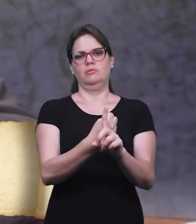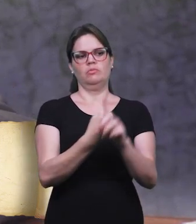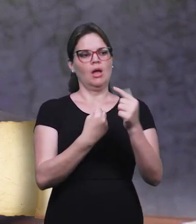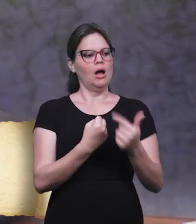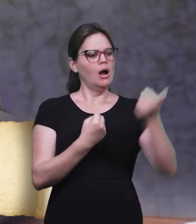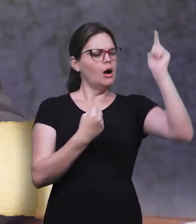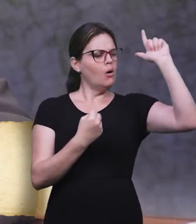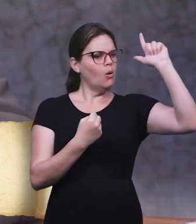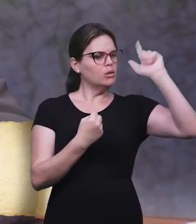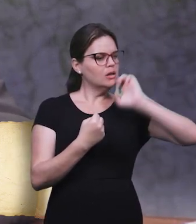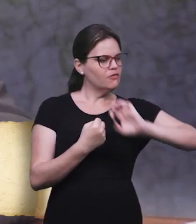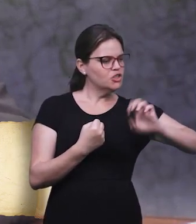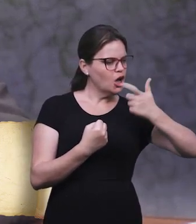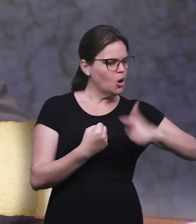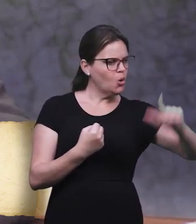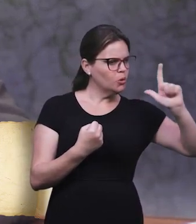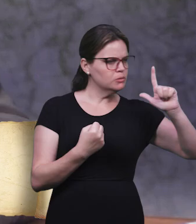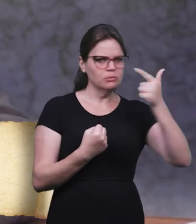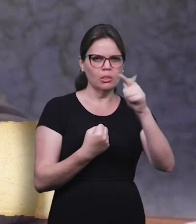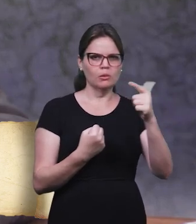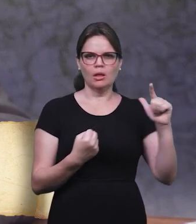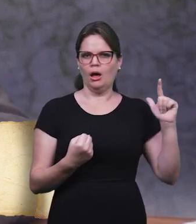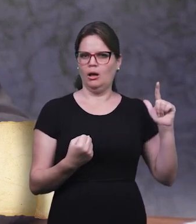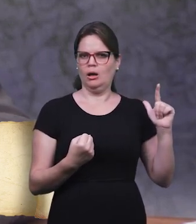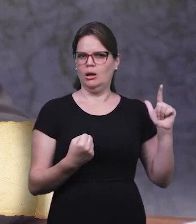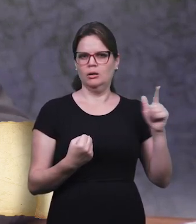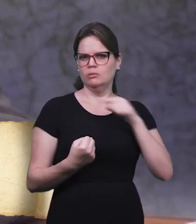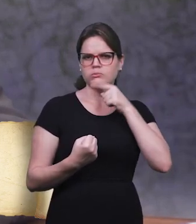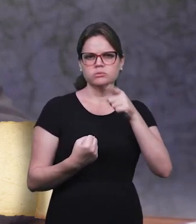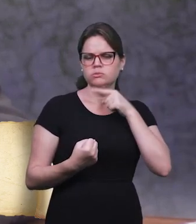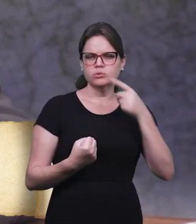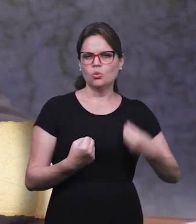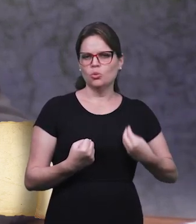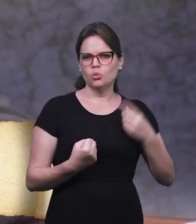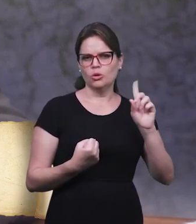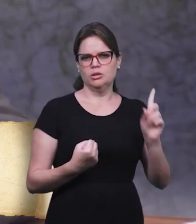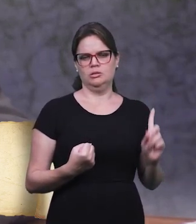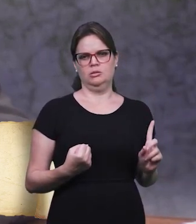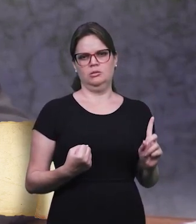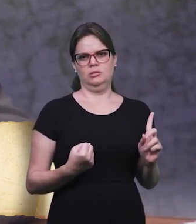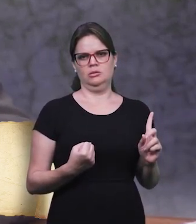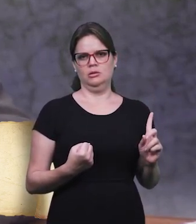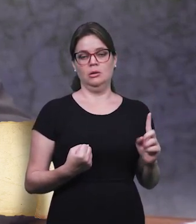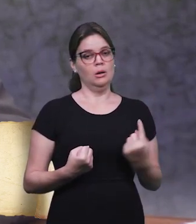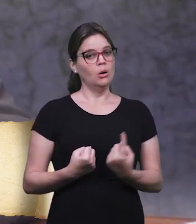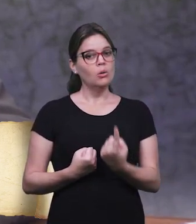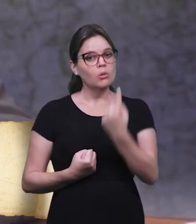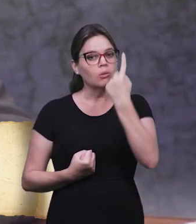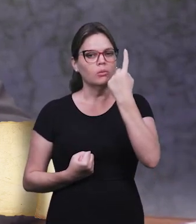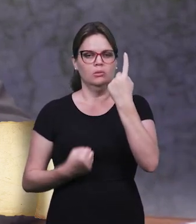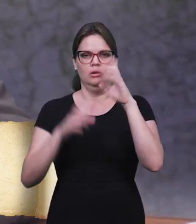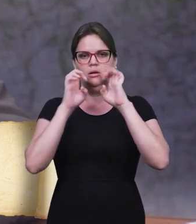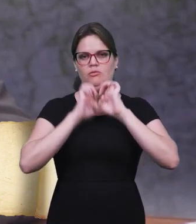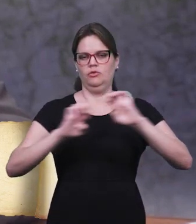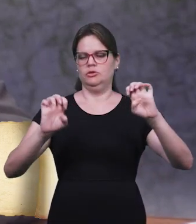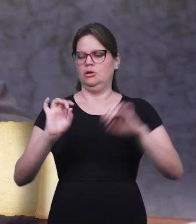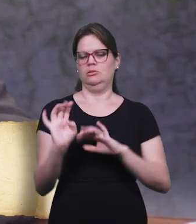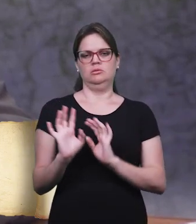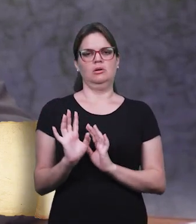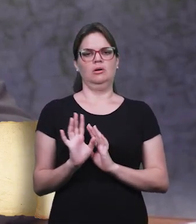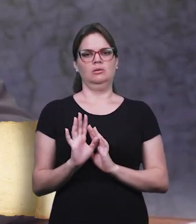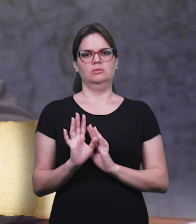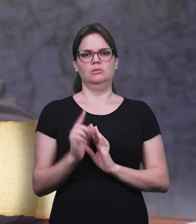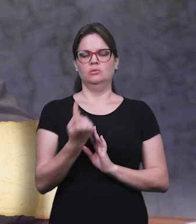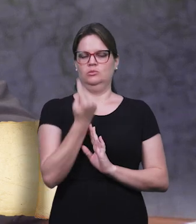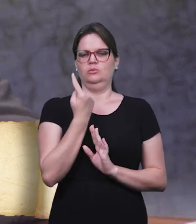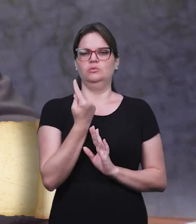não há outro. Ele primeiro diz, se alguém anunciar outro, mas em seguida ele diz, não há outro evangelho. Só existe este